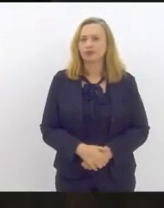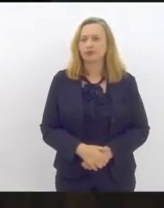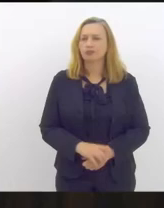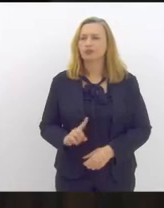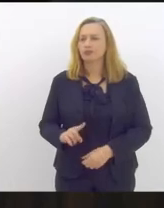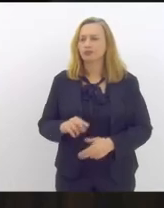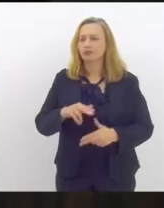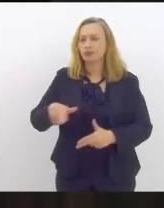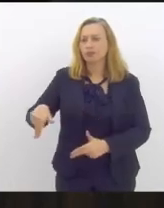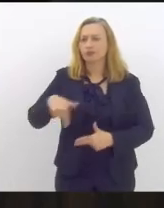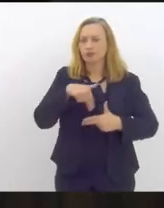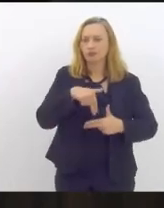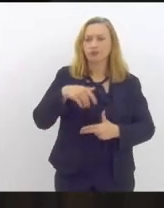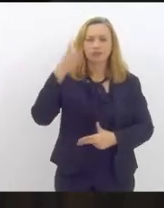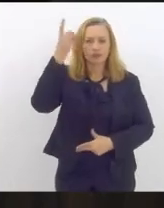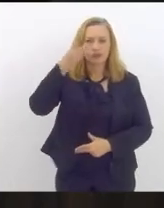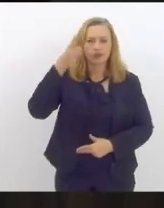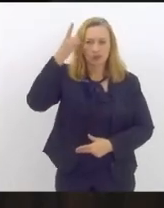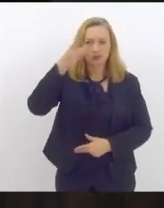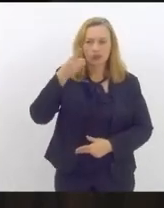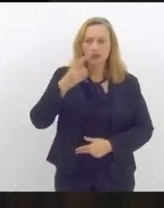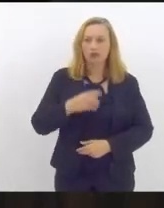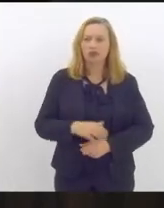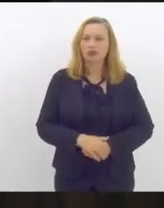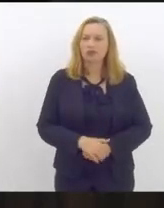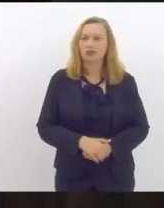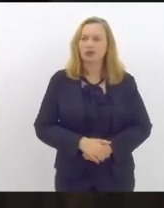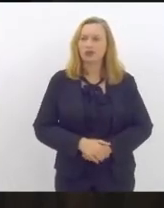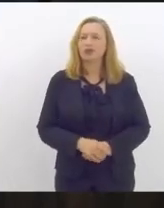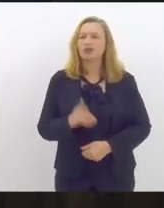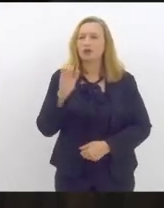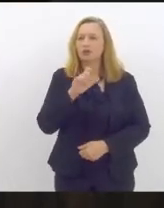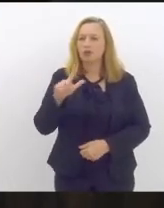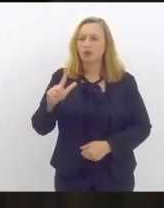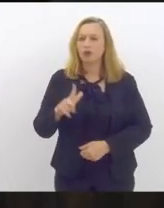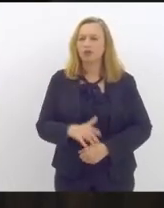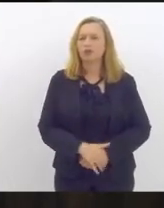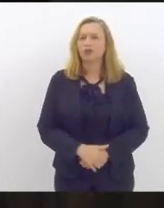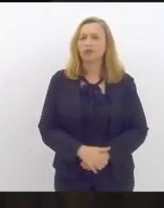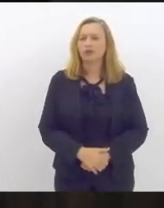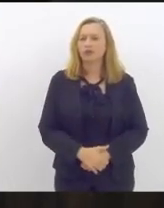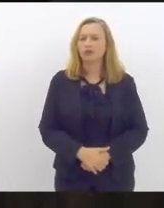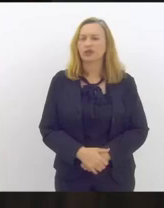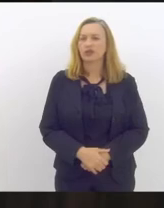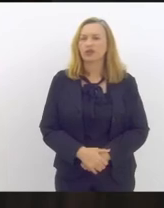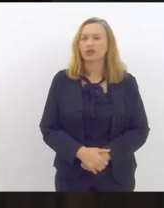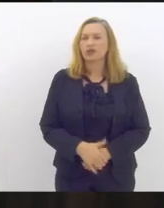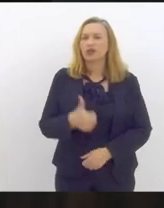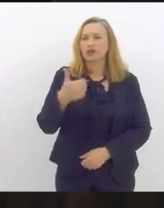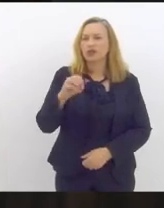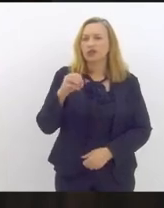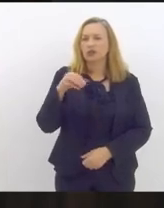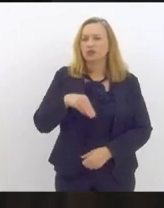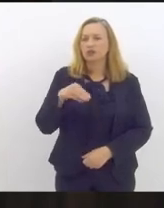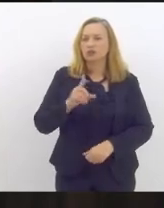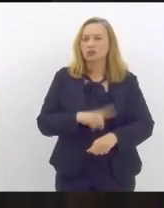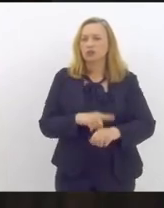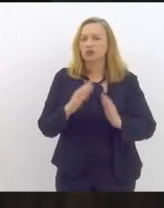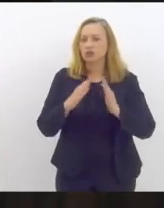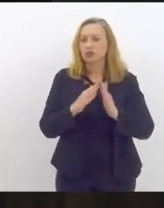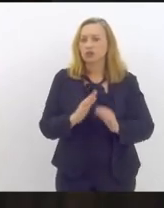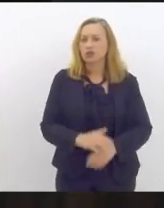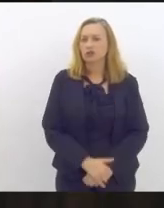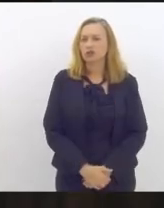o próximo orador escrito ao Nobre deputado o Felipe por ela vossa excelência dispõe de dez